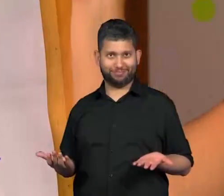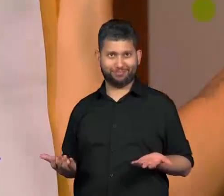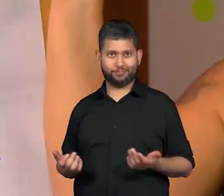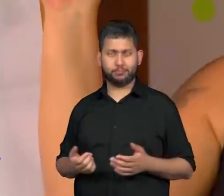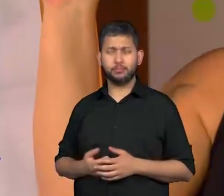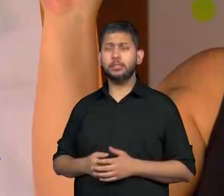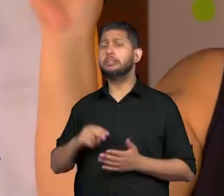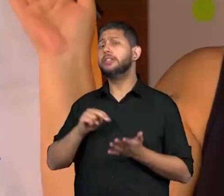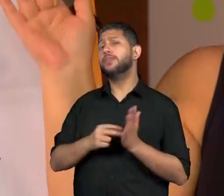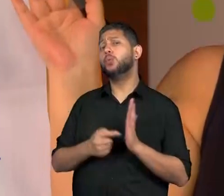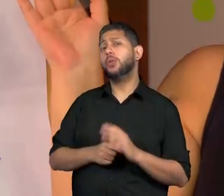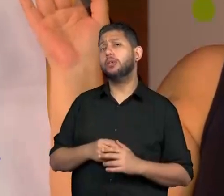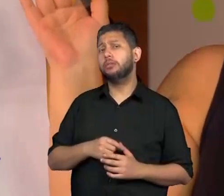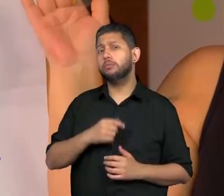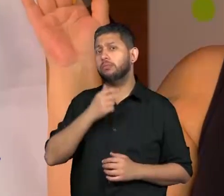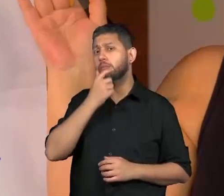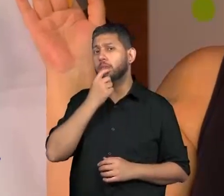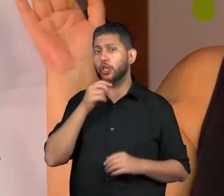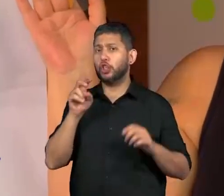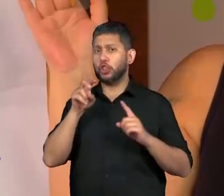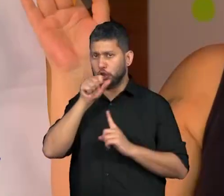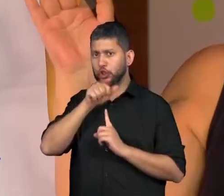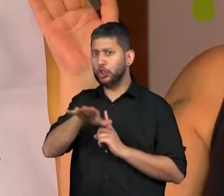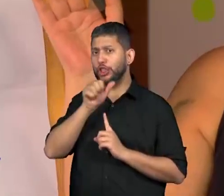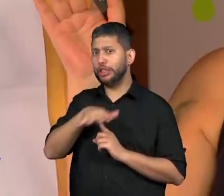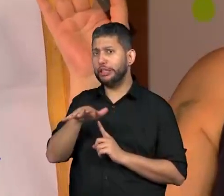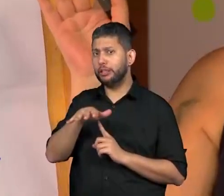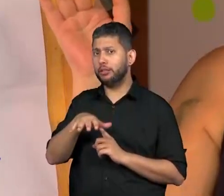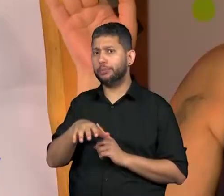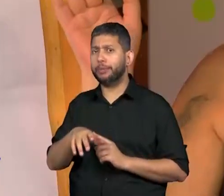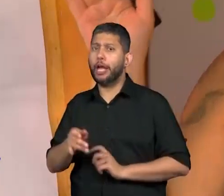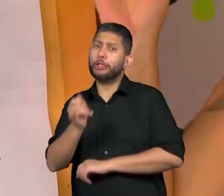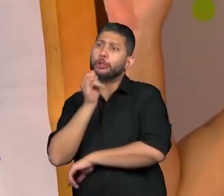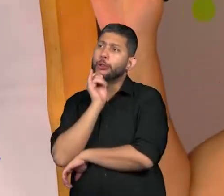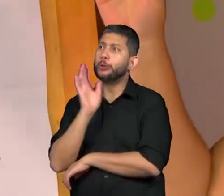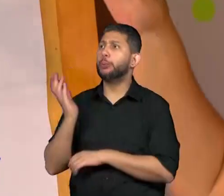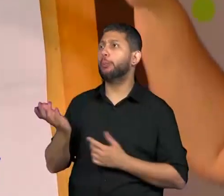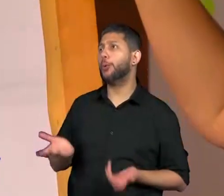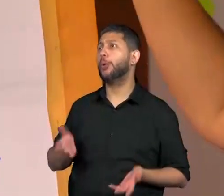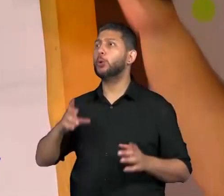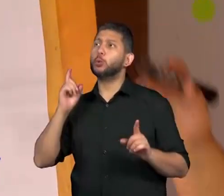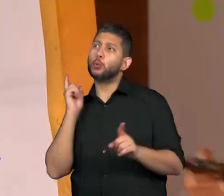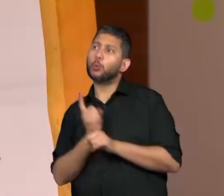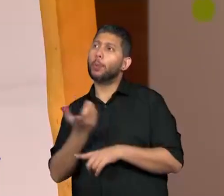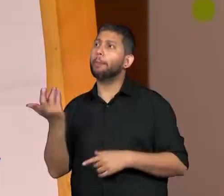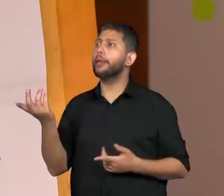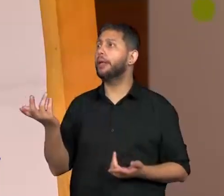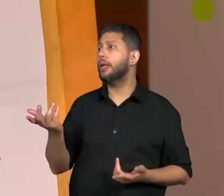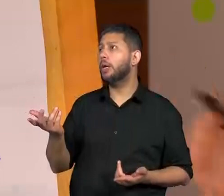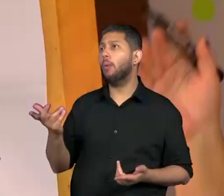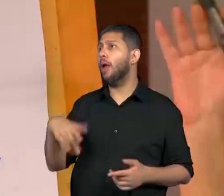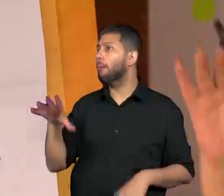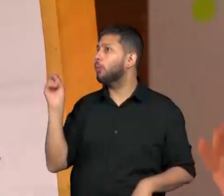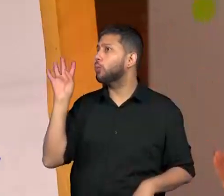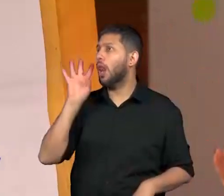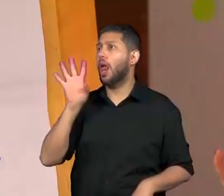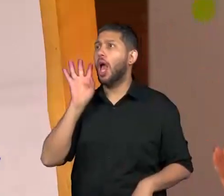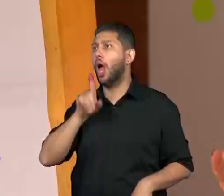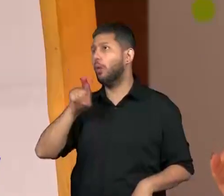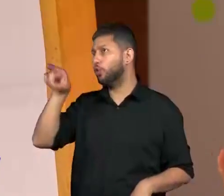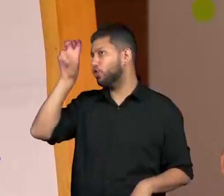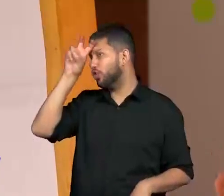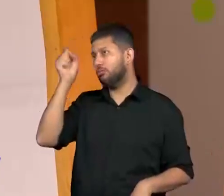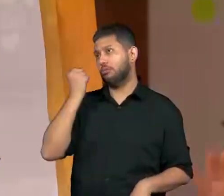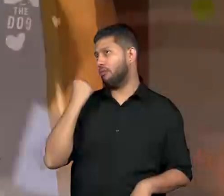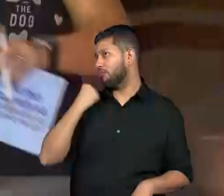que significa isso? Não posso usar gírias. Tipo assim, a descoberta de novos besouros lá no Egito foi